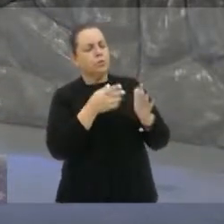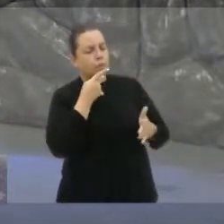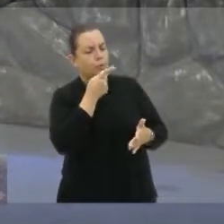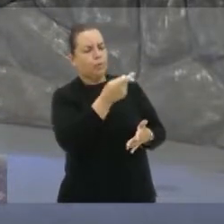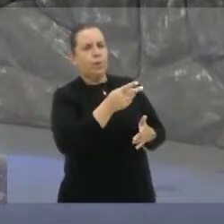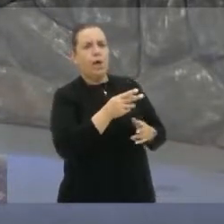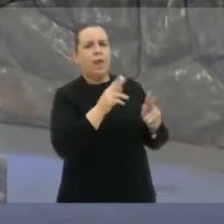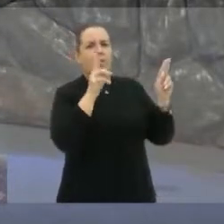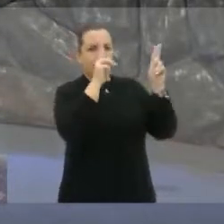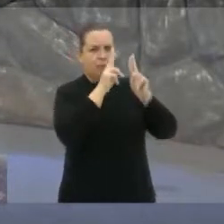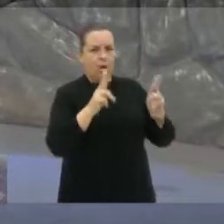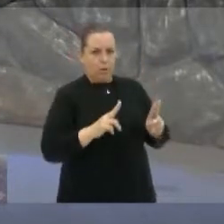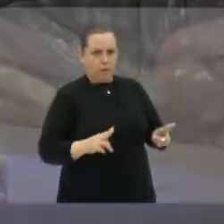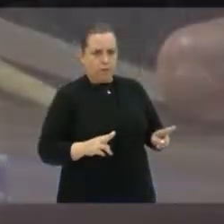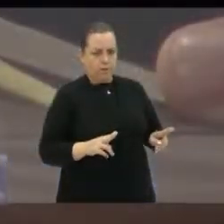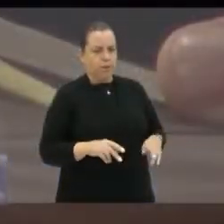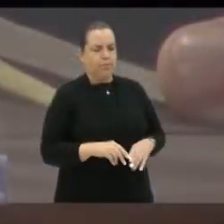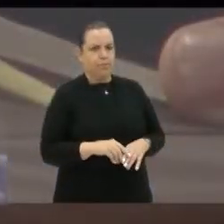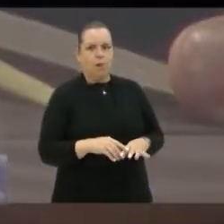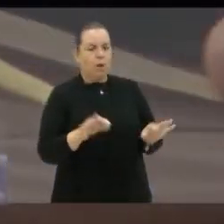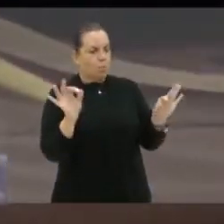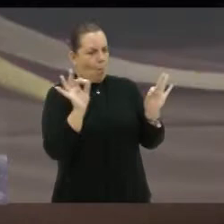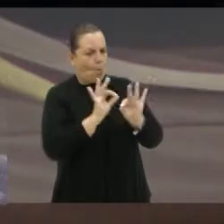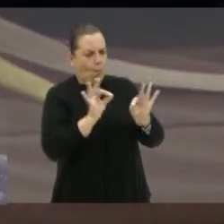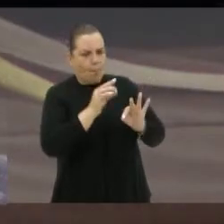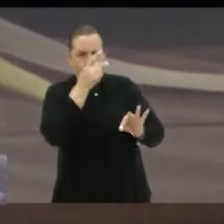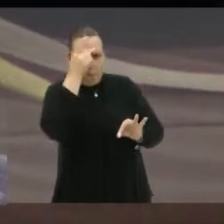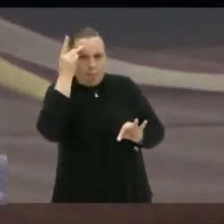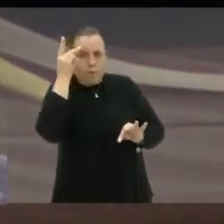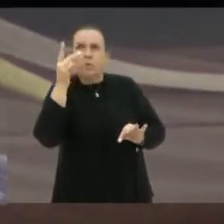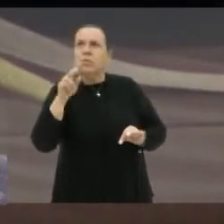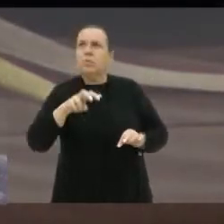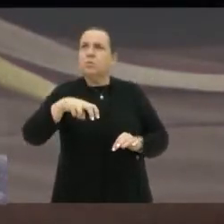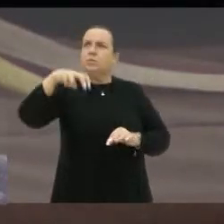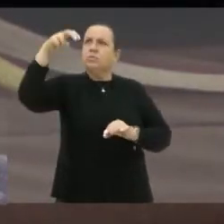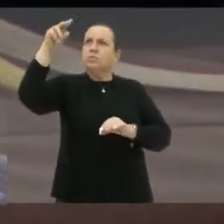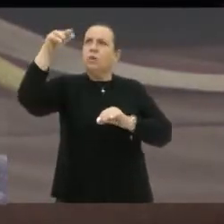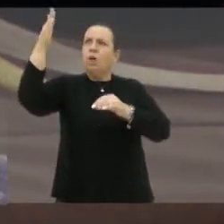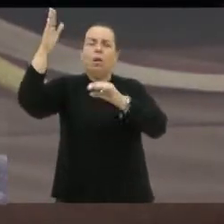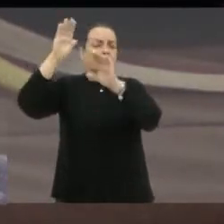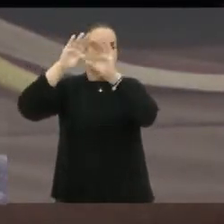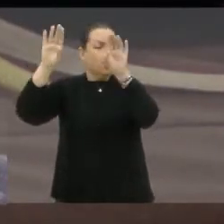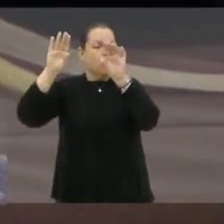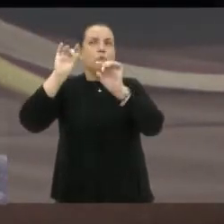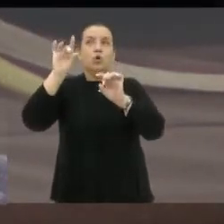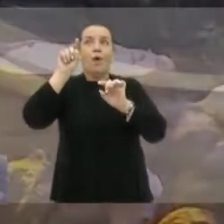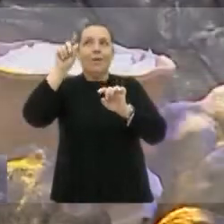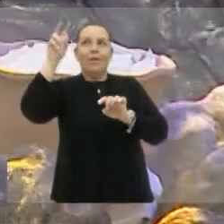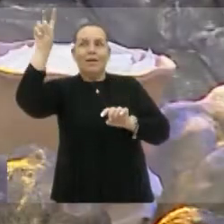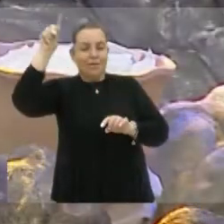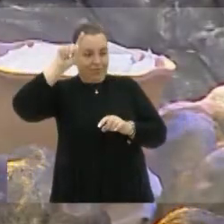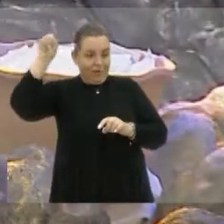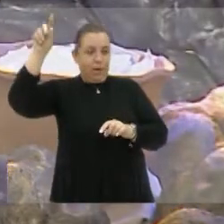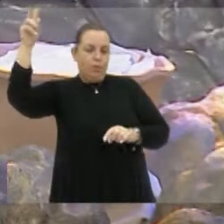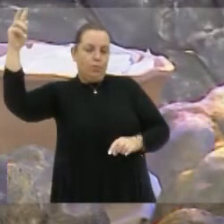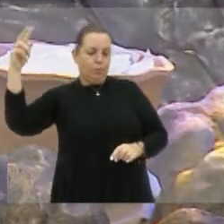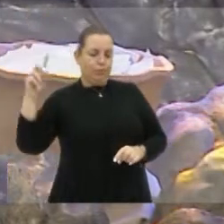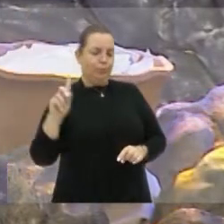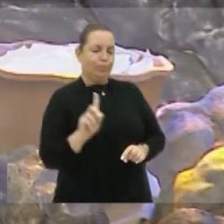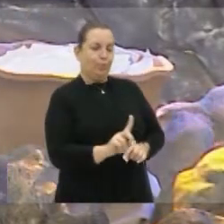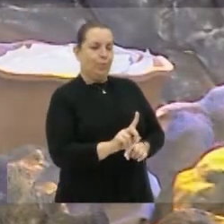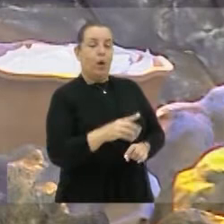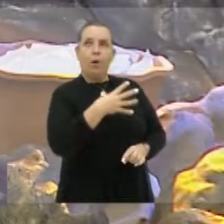Nicodemos: ninguém subiu ao céu, a não ser aquele que desceu do céu, o Filho do